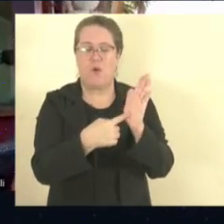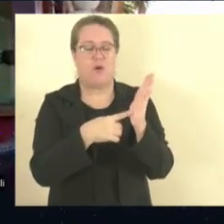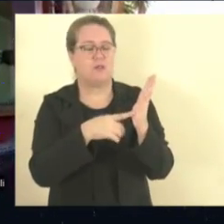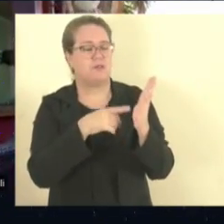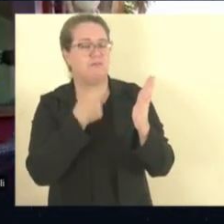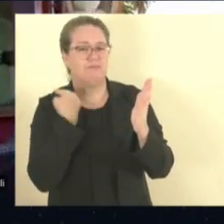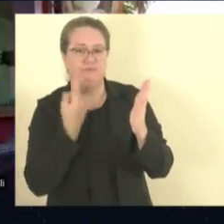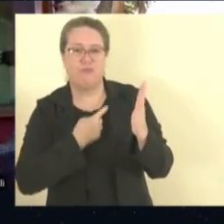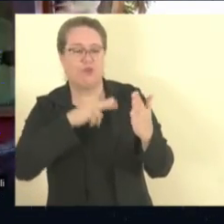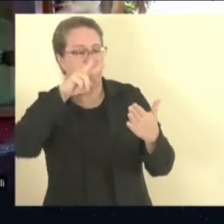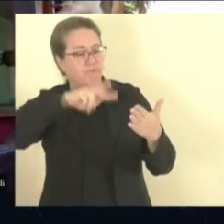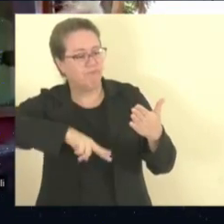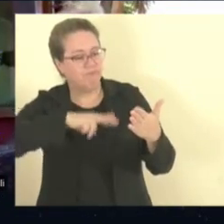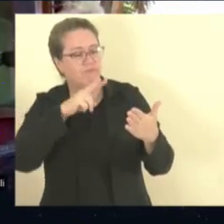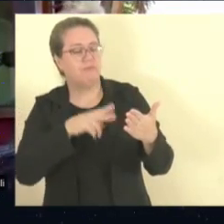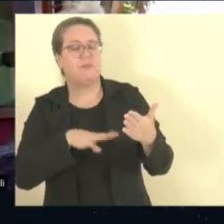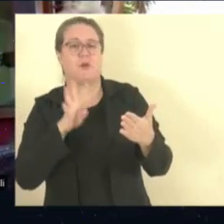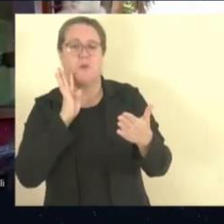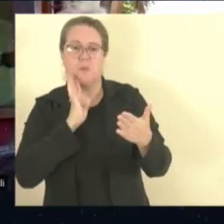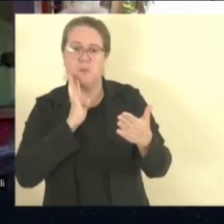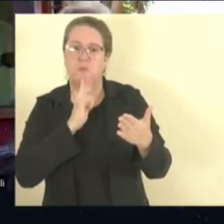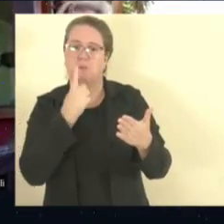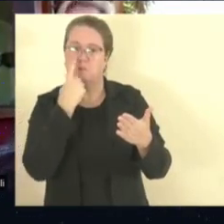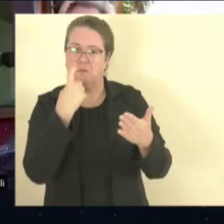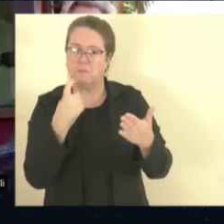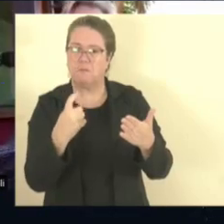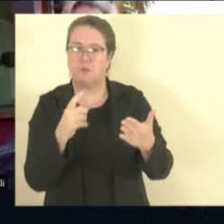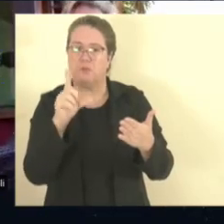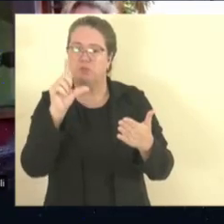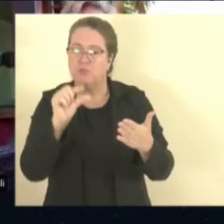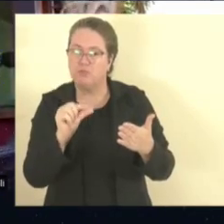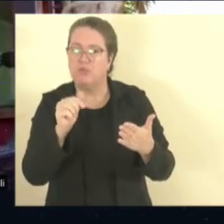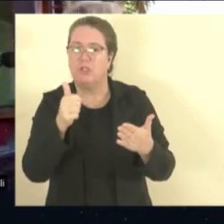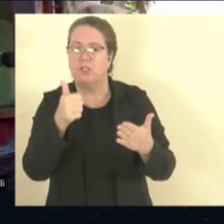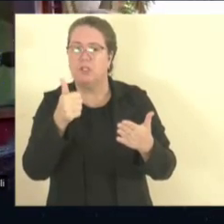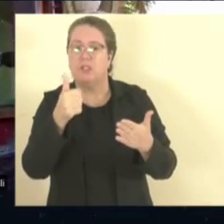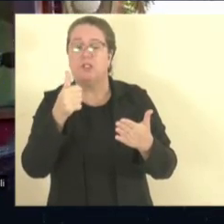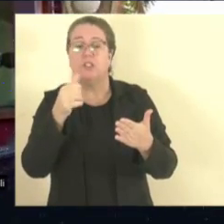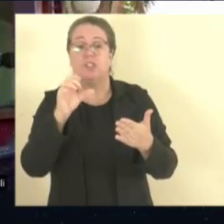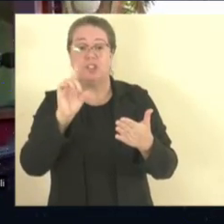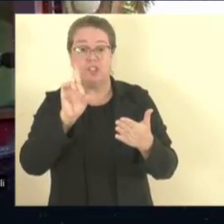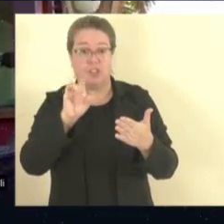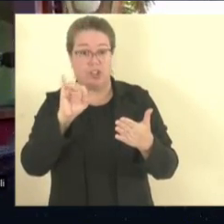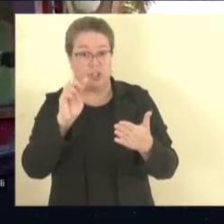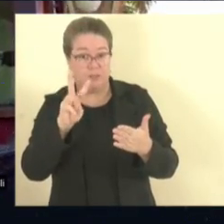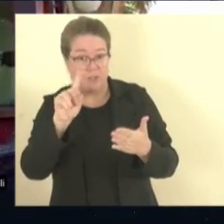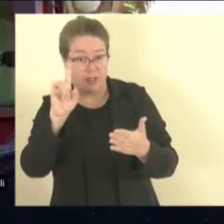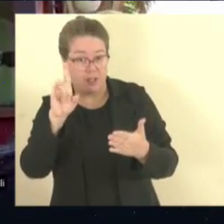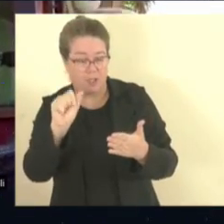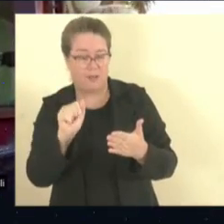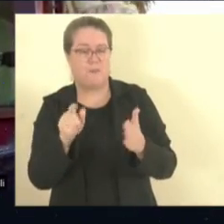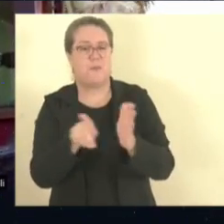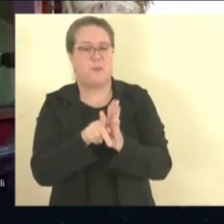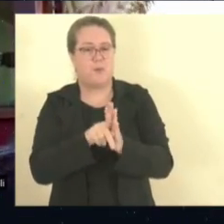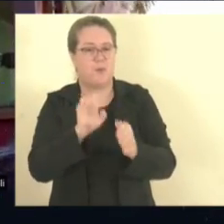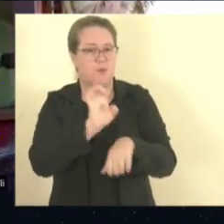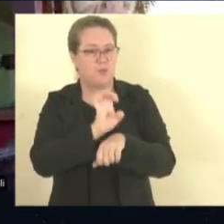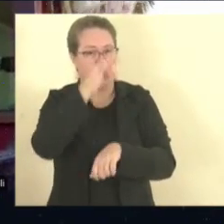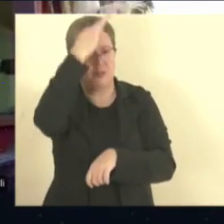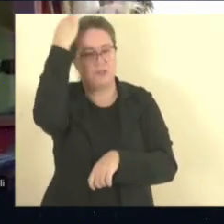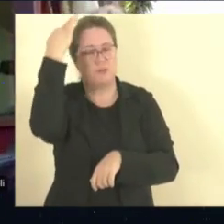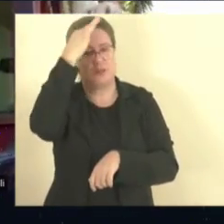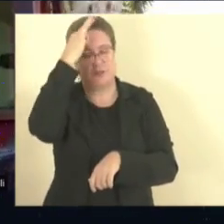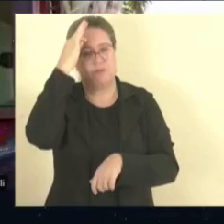o baixíssimo endividamento do Estado do Espírito Santo. Nós todos os anos temos superávit, o Estado todo